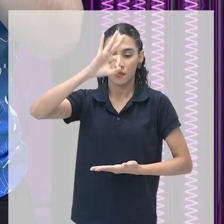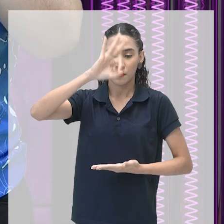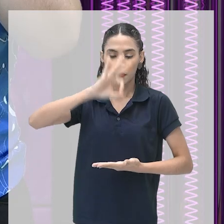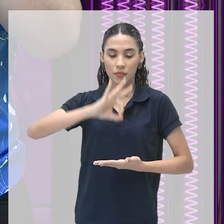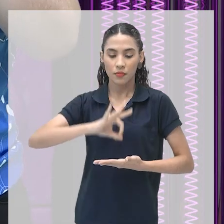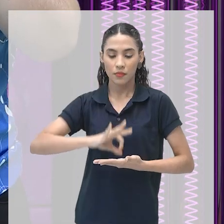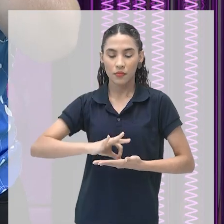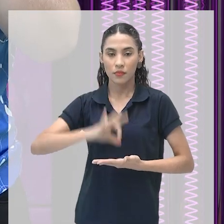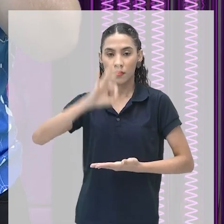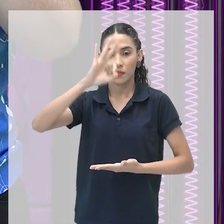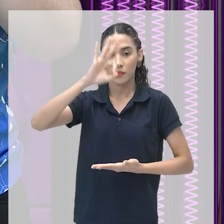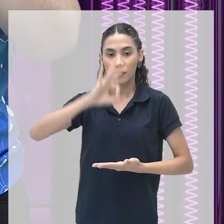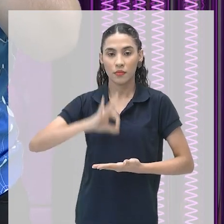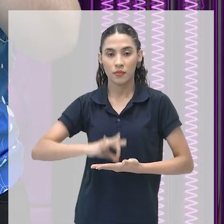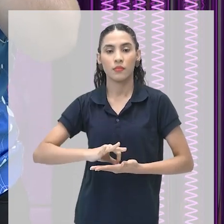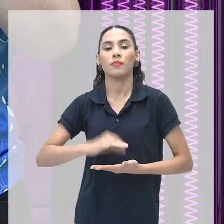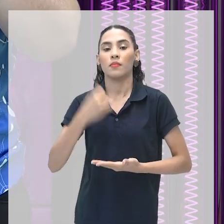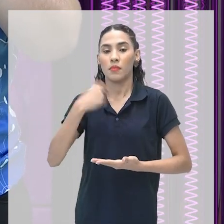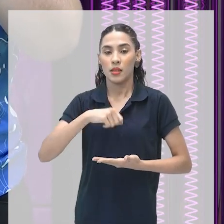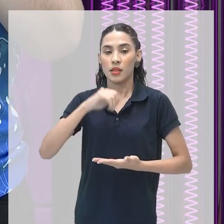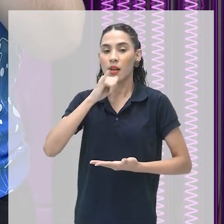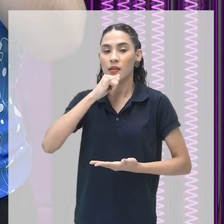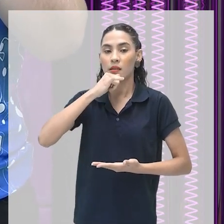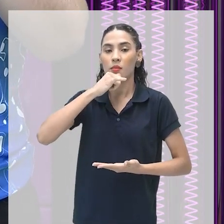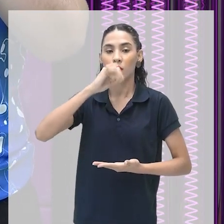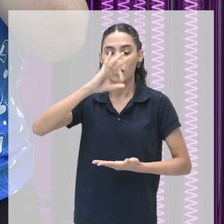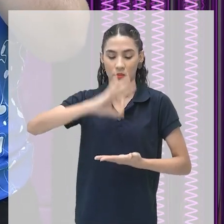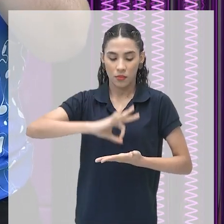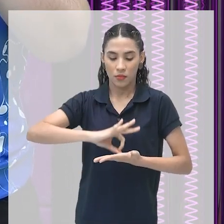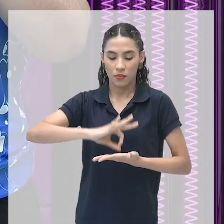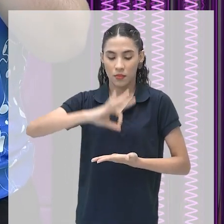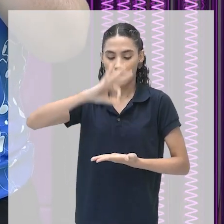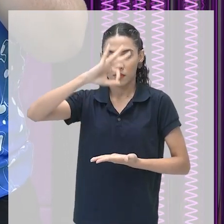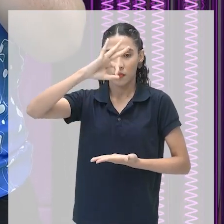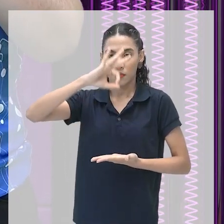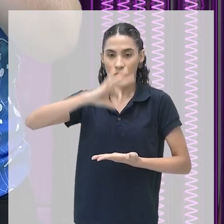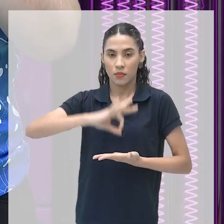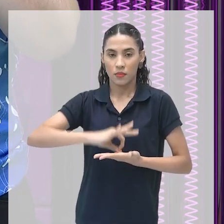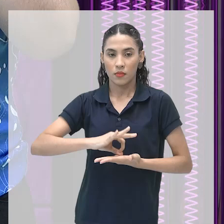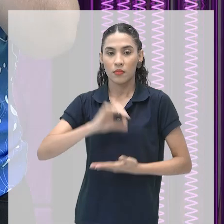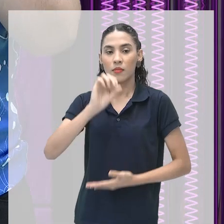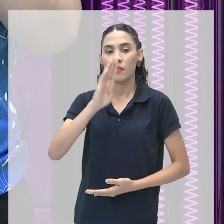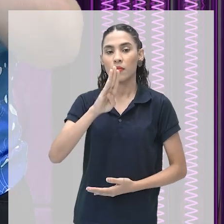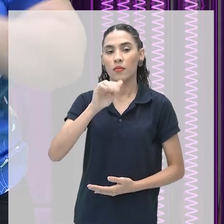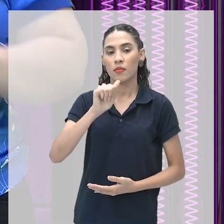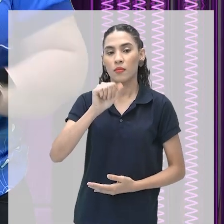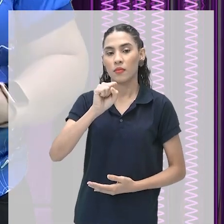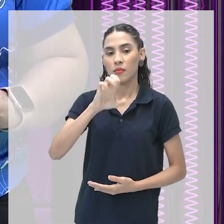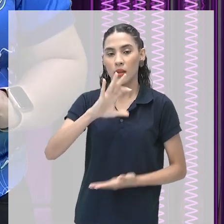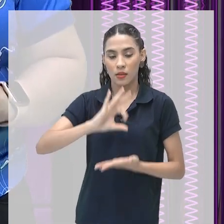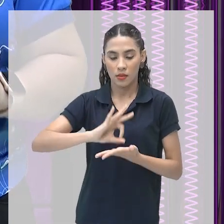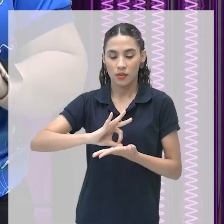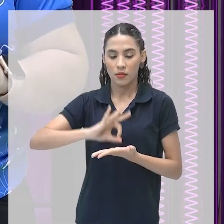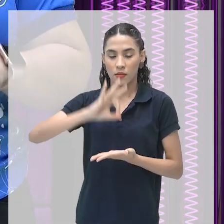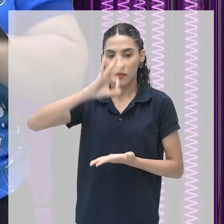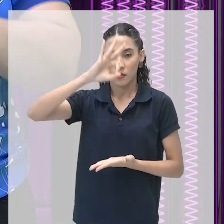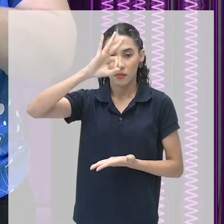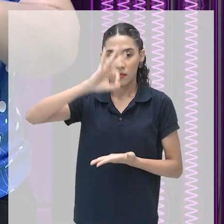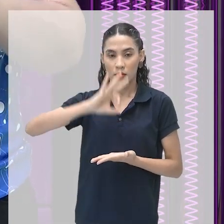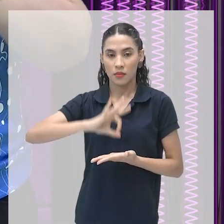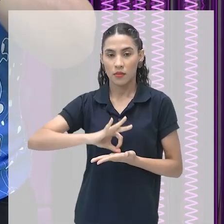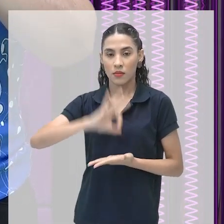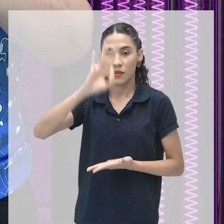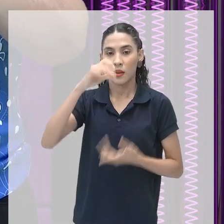exatamente aí, saindo da base, né? Vou falar novamente, saindo da base aí de cima, e aí esse segmento de reta ele tem que